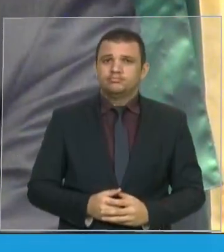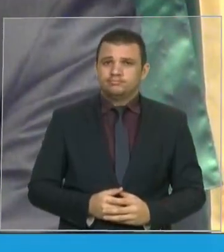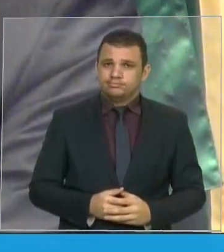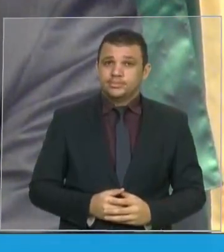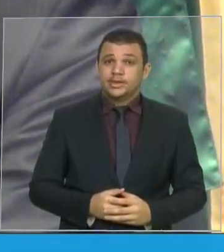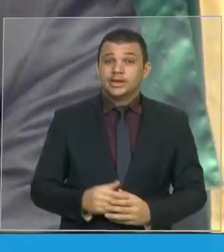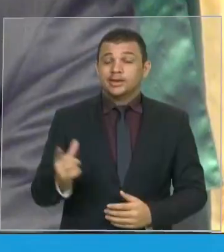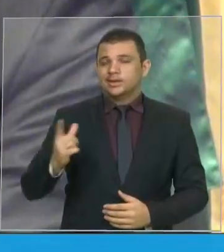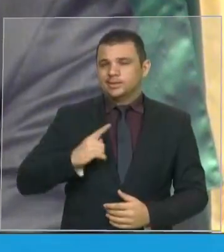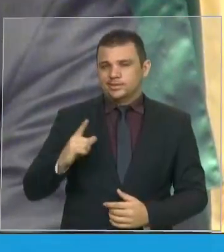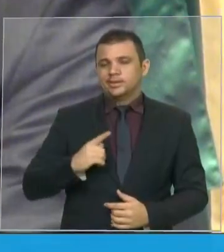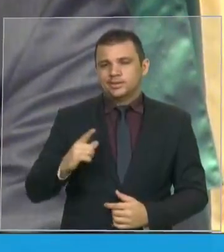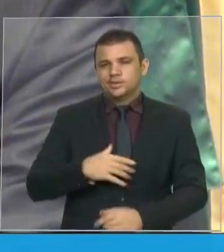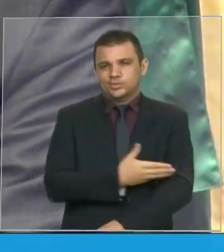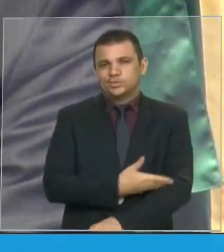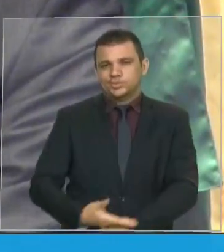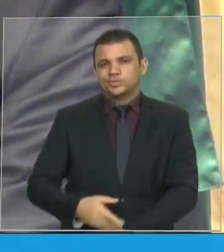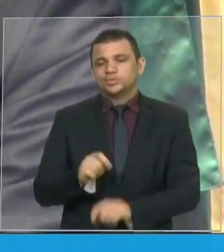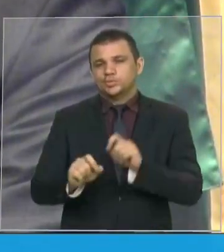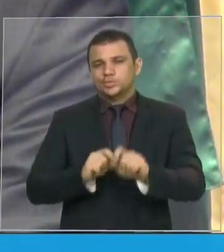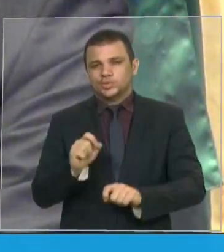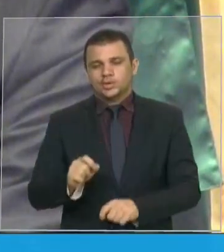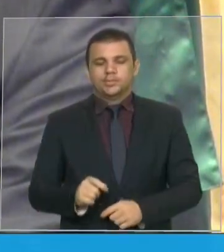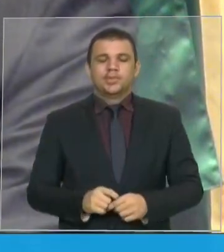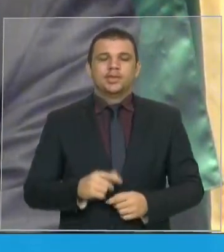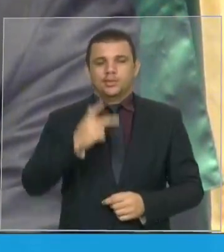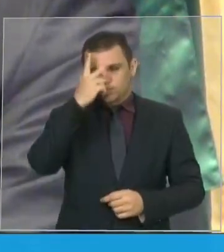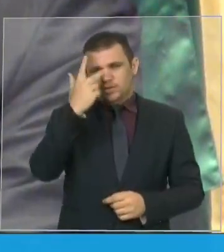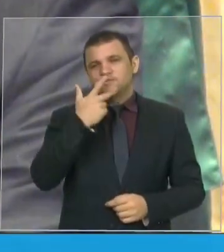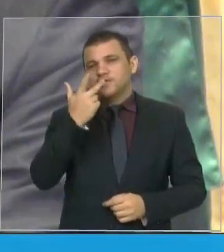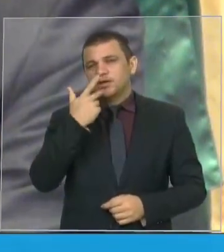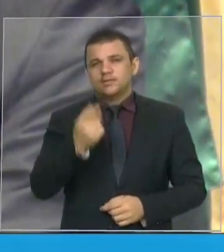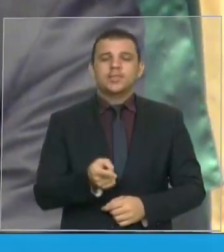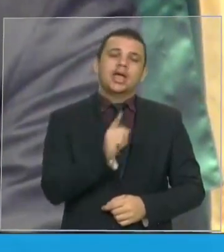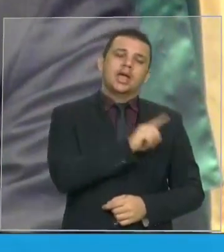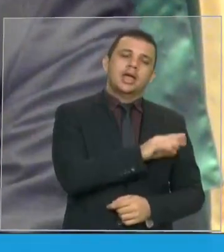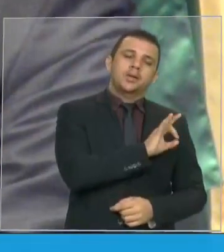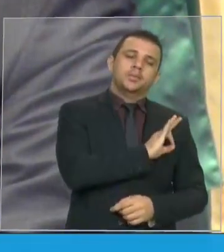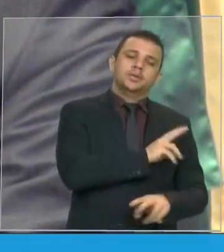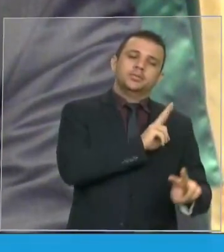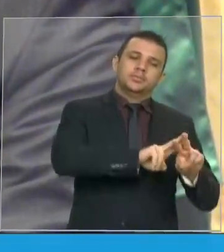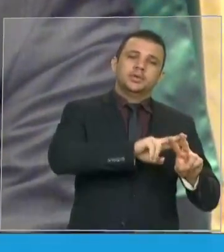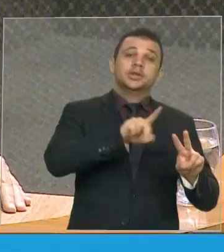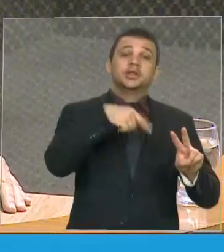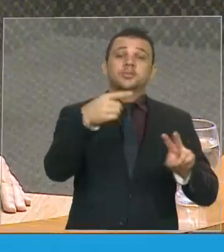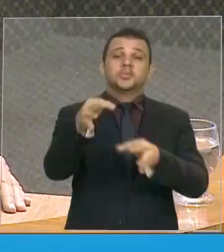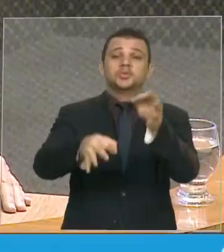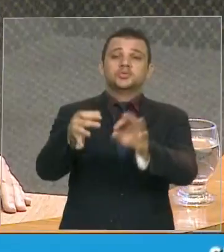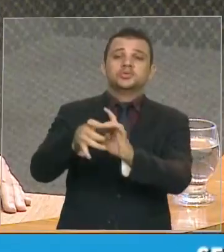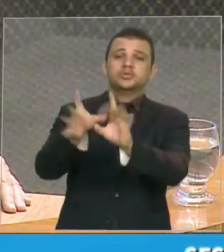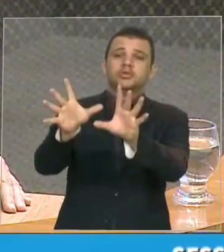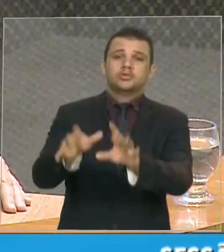solta. Esse é um mantra que é sempre repassado. Mas, muitas vezes, nós que atuamos em plantões, nós que atuamos em